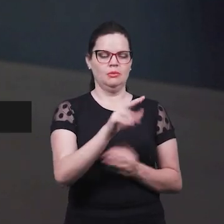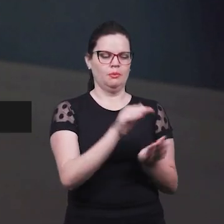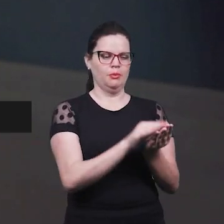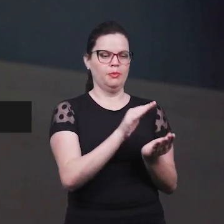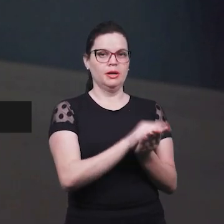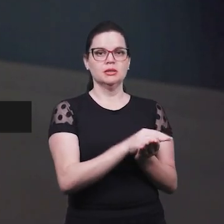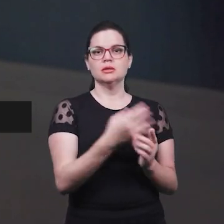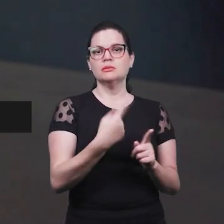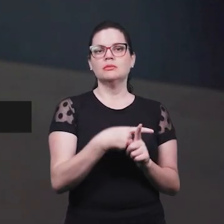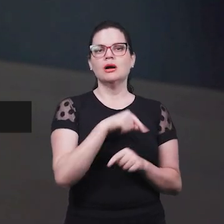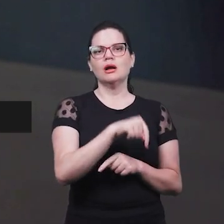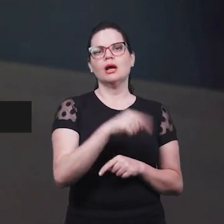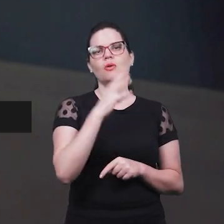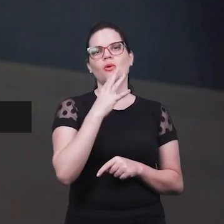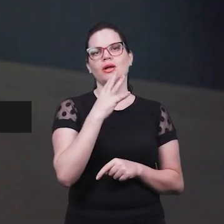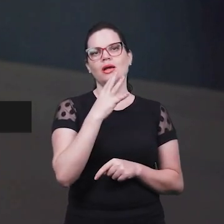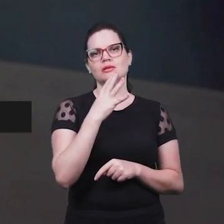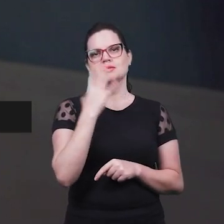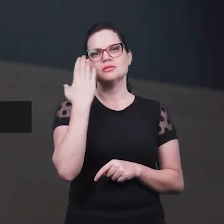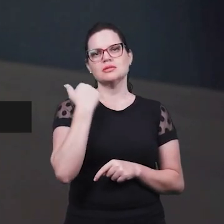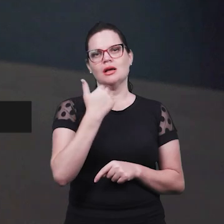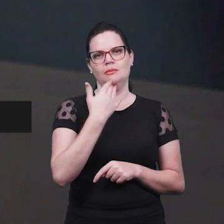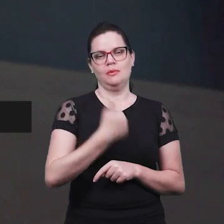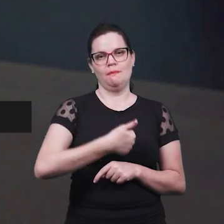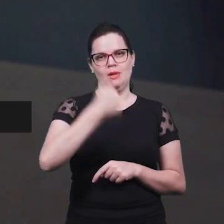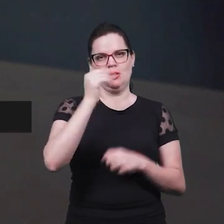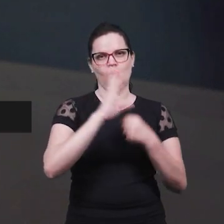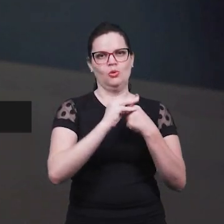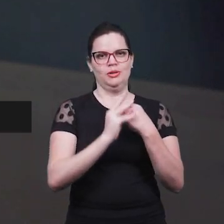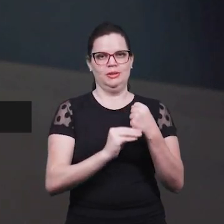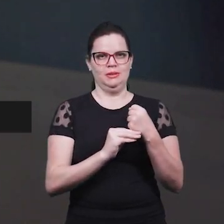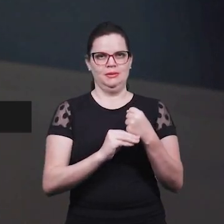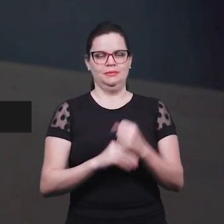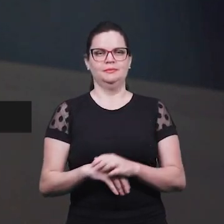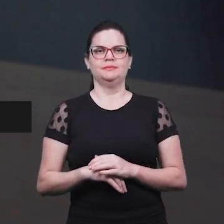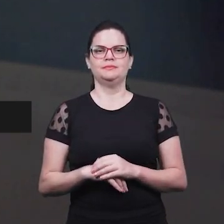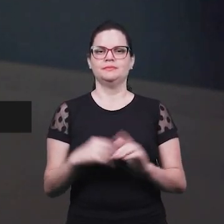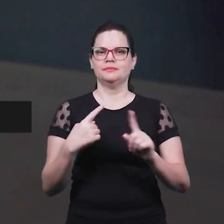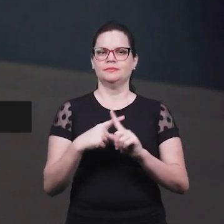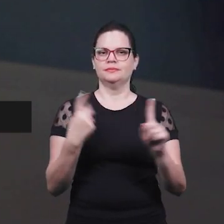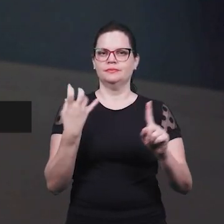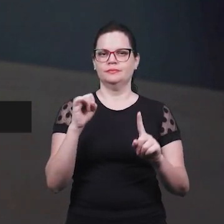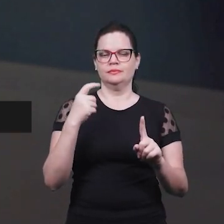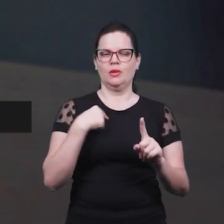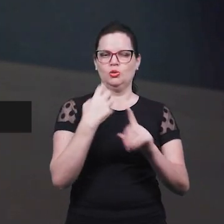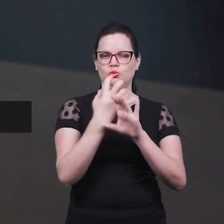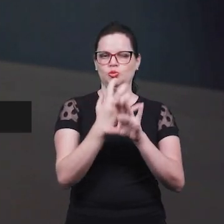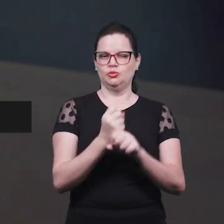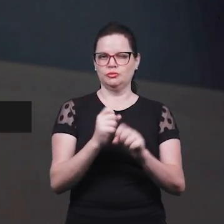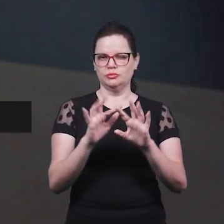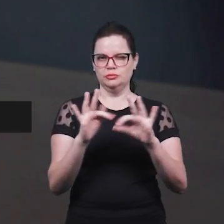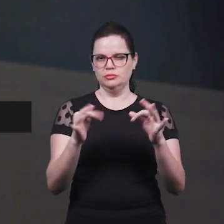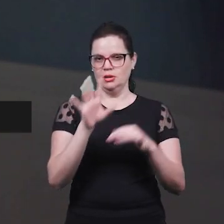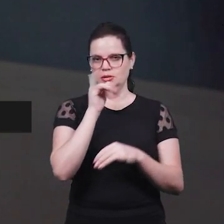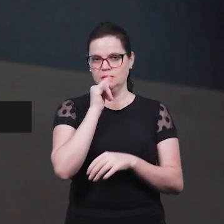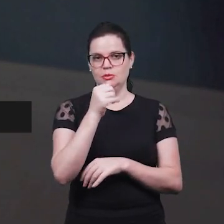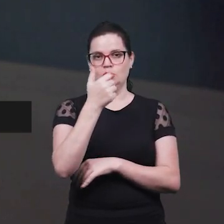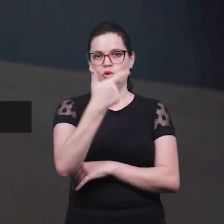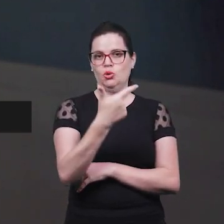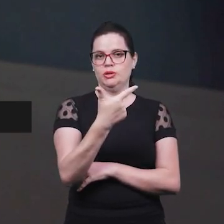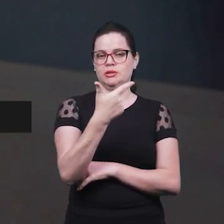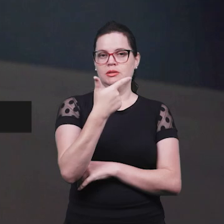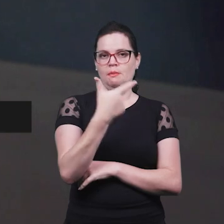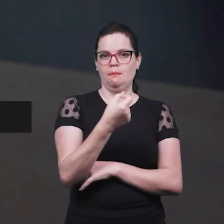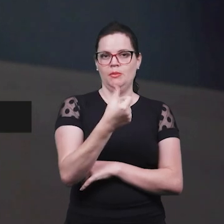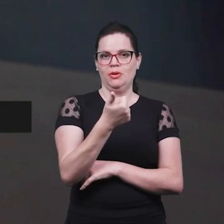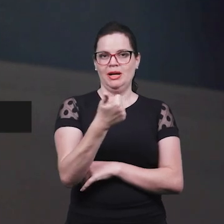por quê? Porque é o que conhece de investimento. Eu fazendo uma conta simples, em 2014,